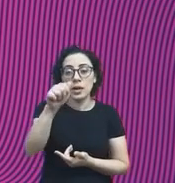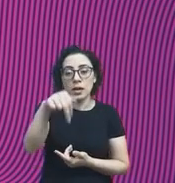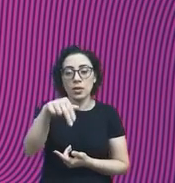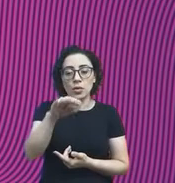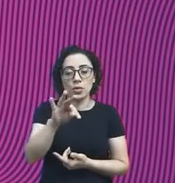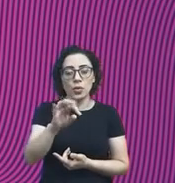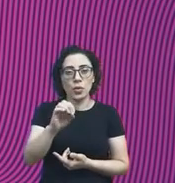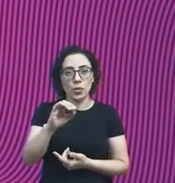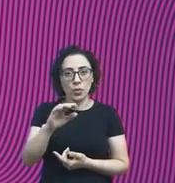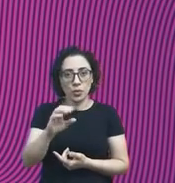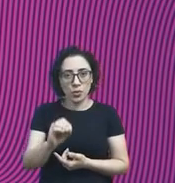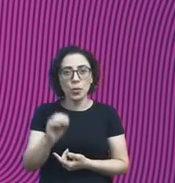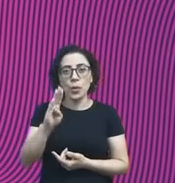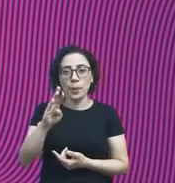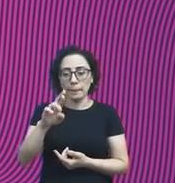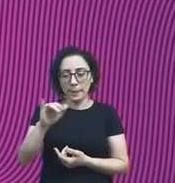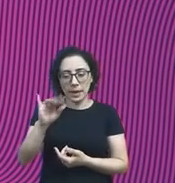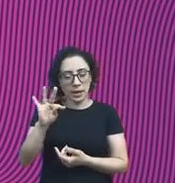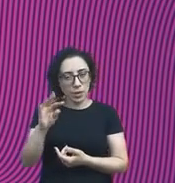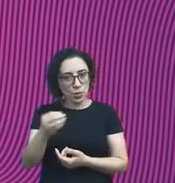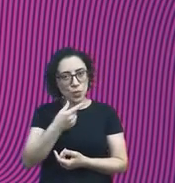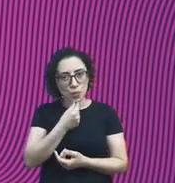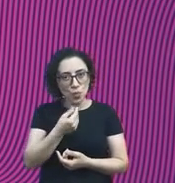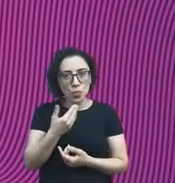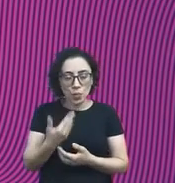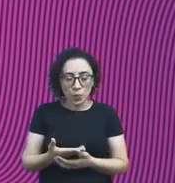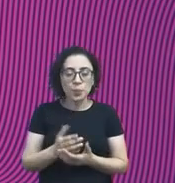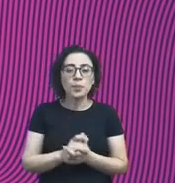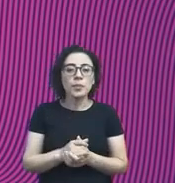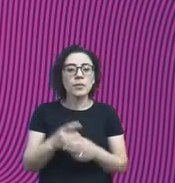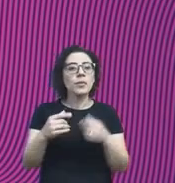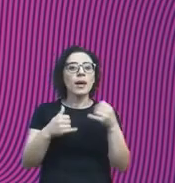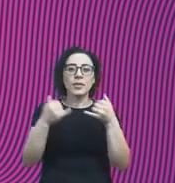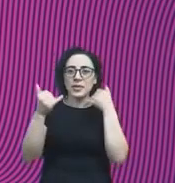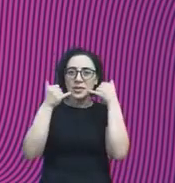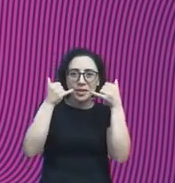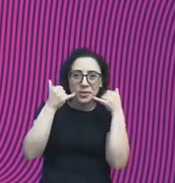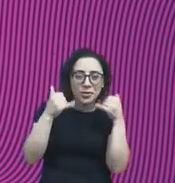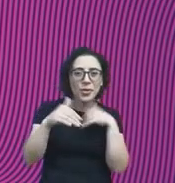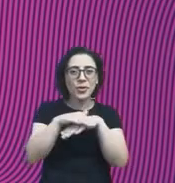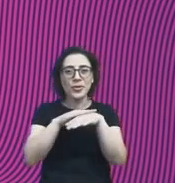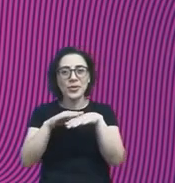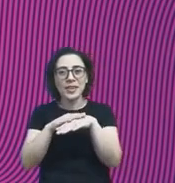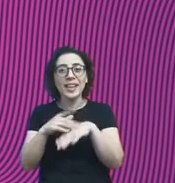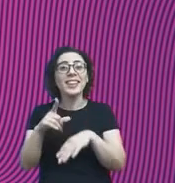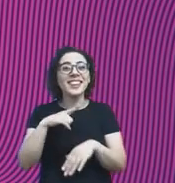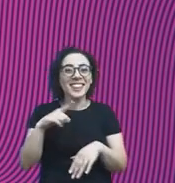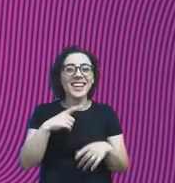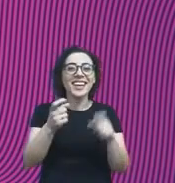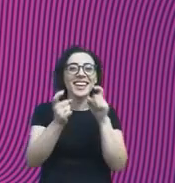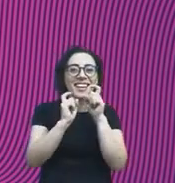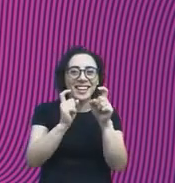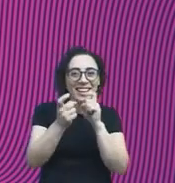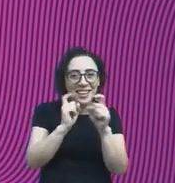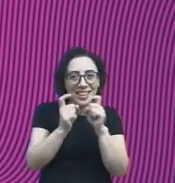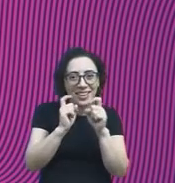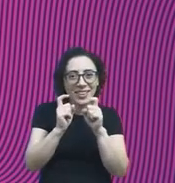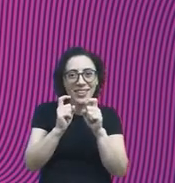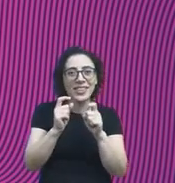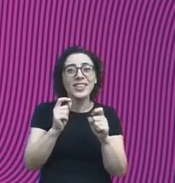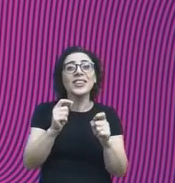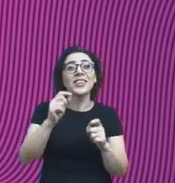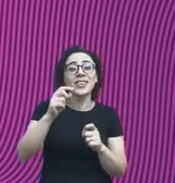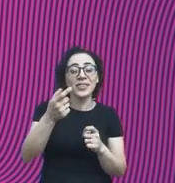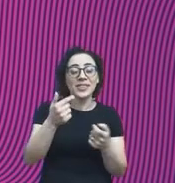conversas informais que a gente tem, ou por telefone, nós temos uma reunião quinzenal, Abrange e ANAP, para tratar de temas, por iniciativa